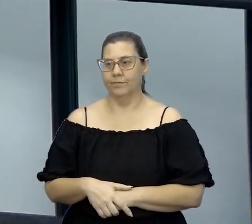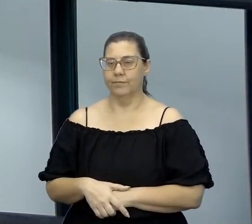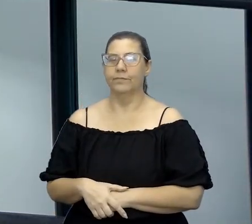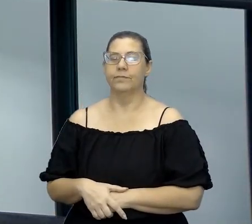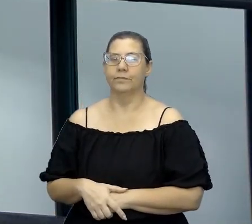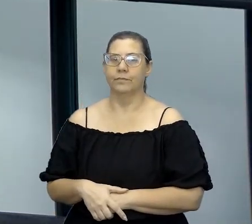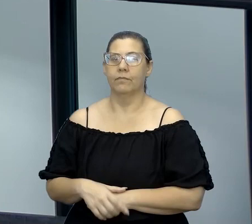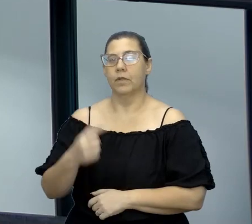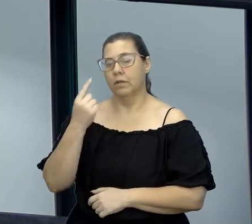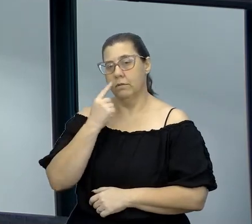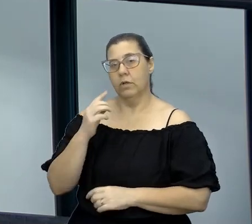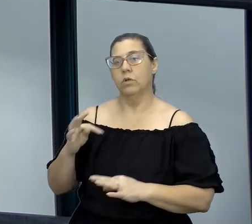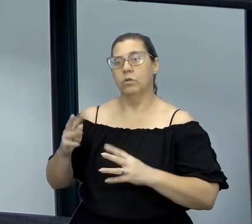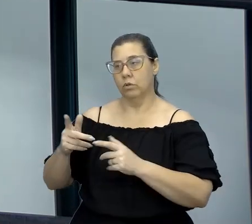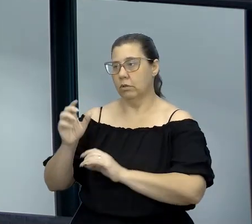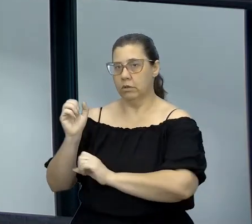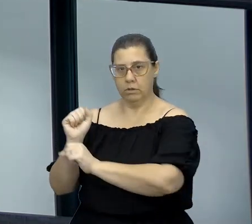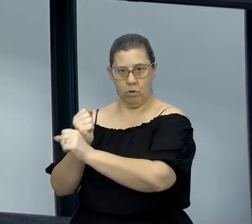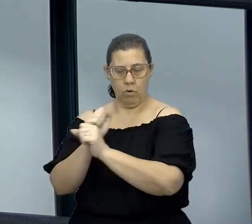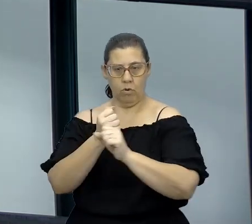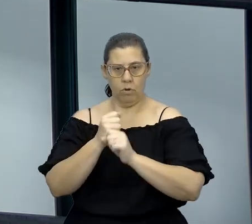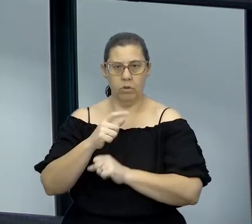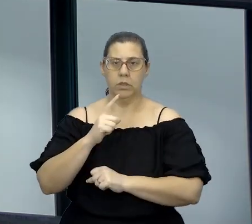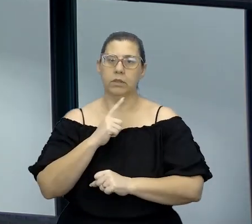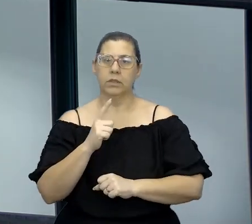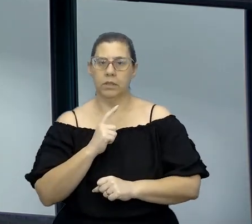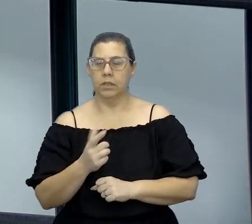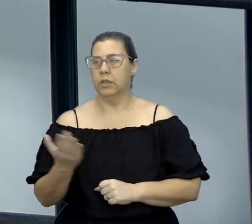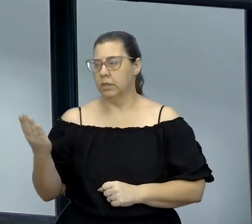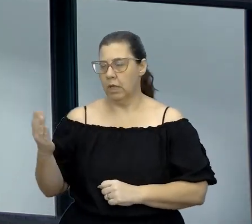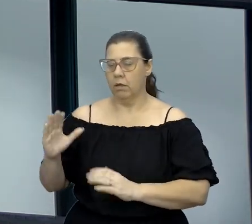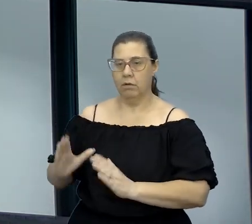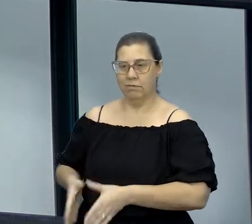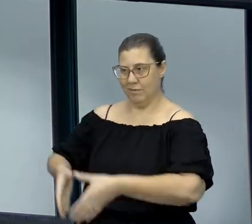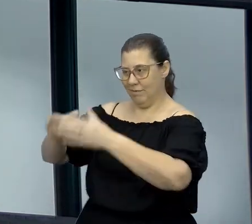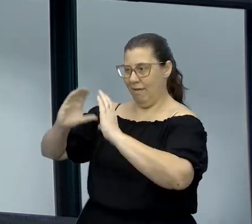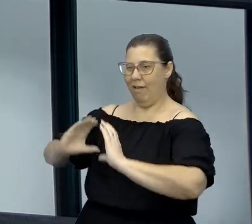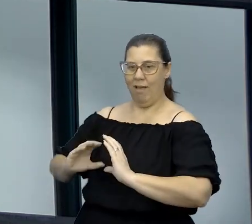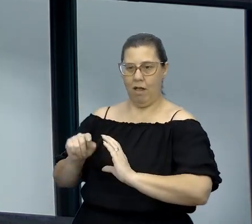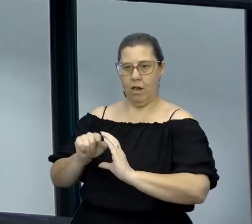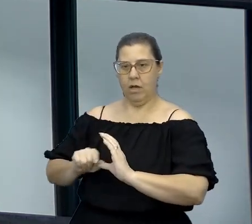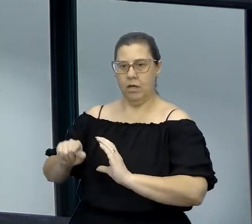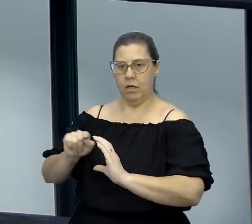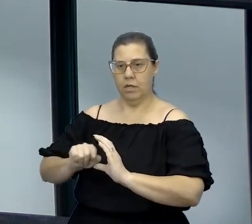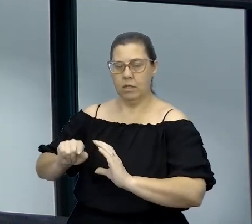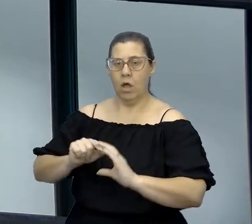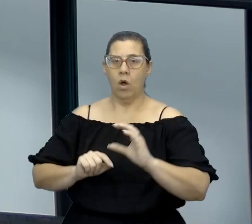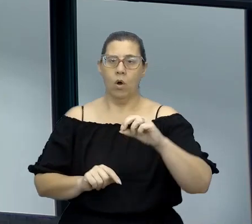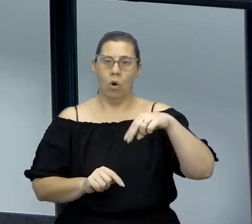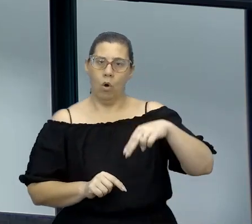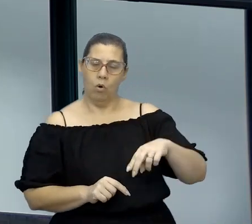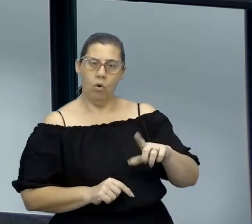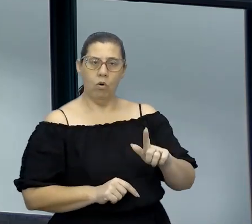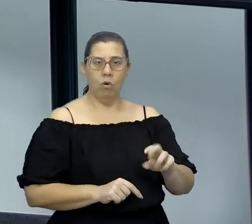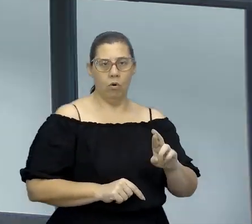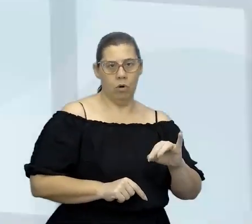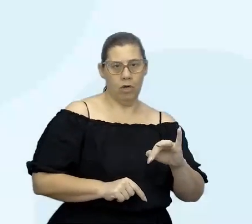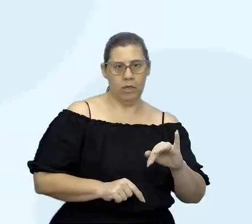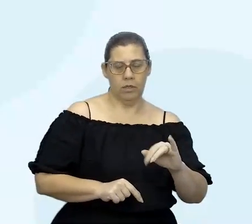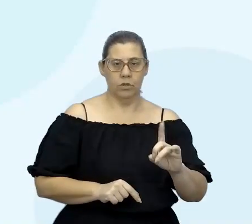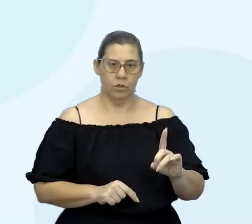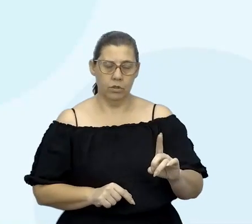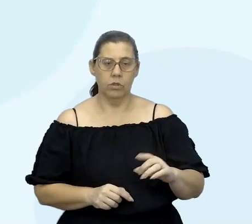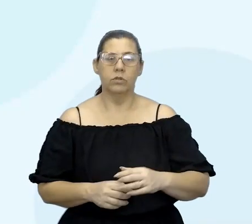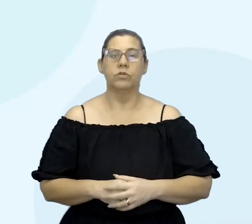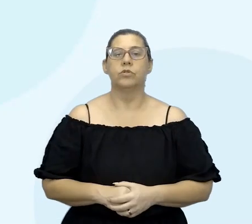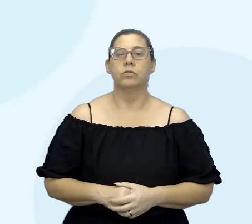as residências, todas as construções que tem esse reloginho, vai ser o on-grid, tá? E